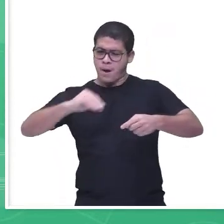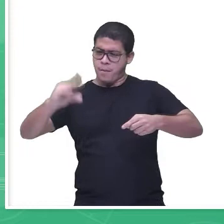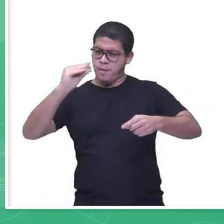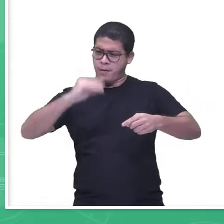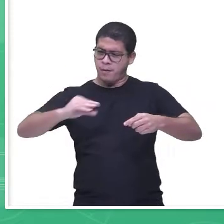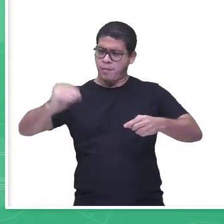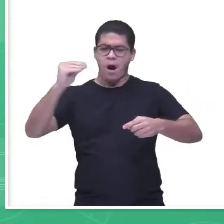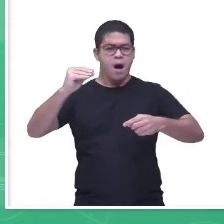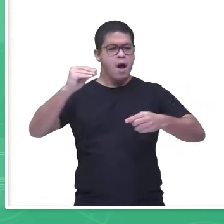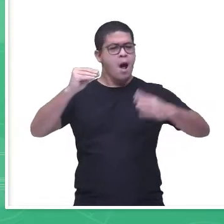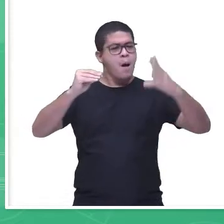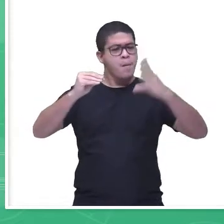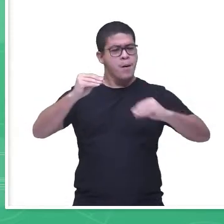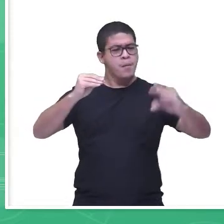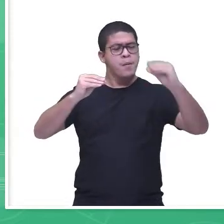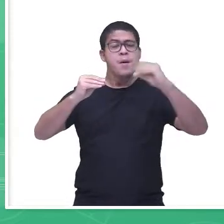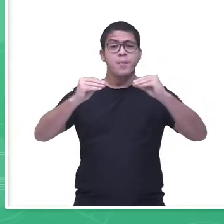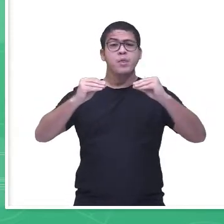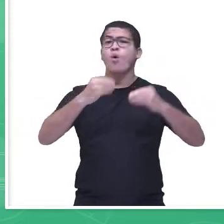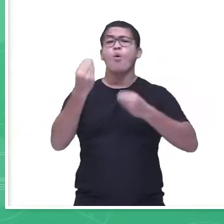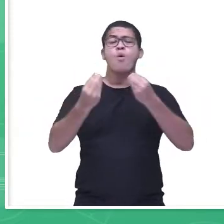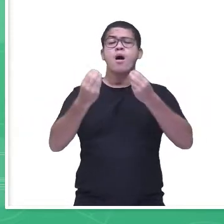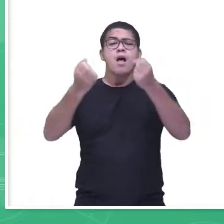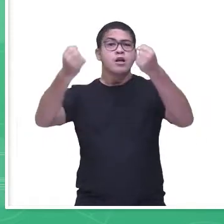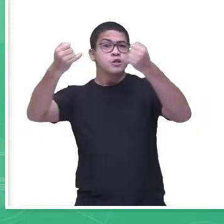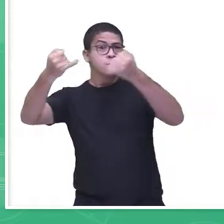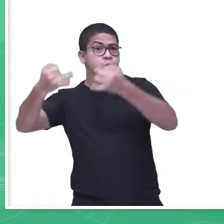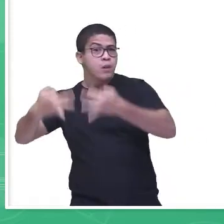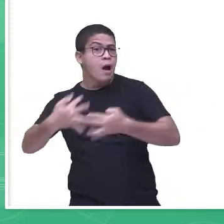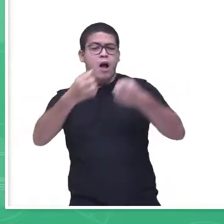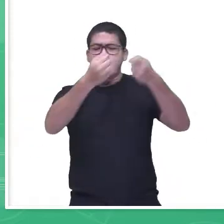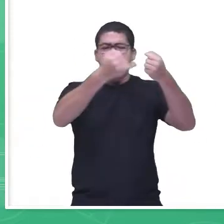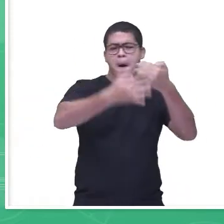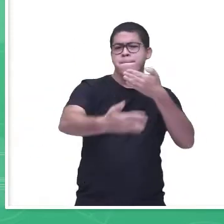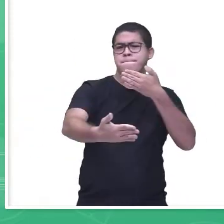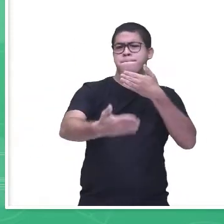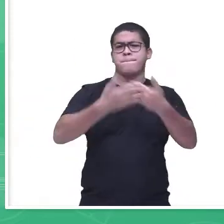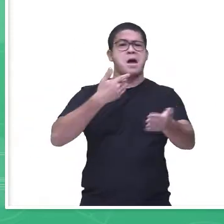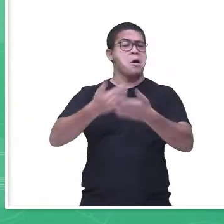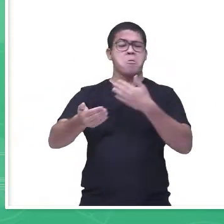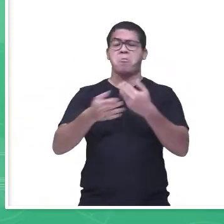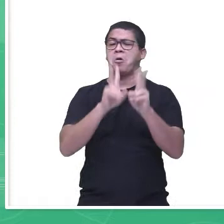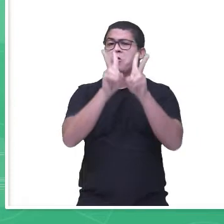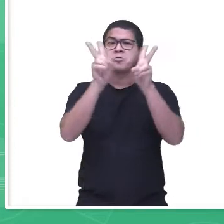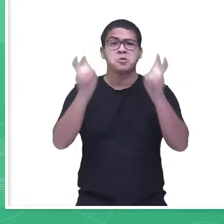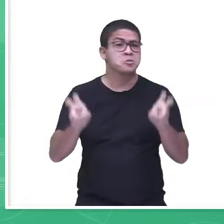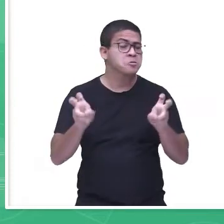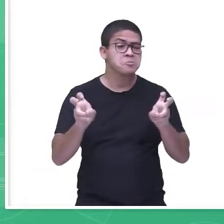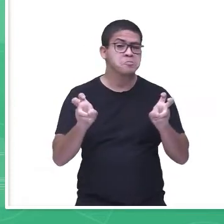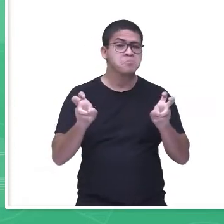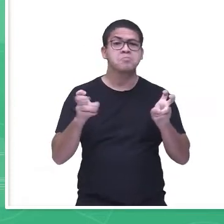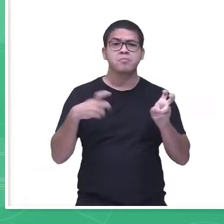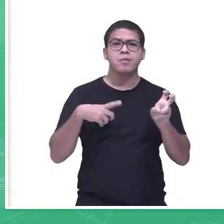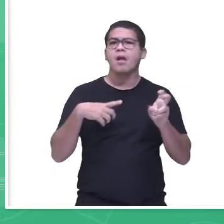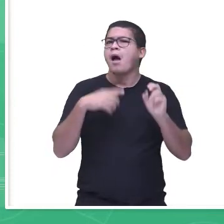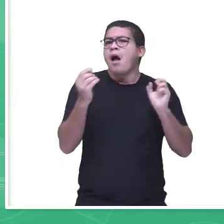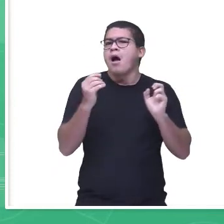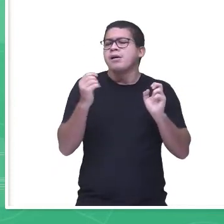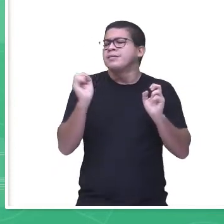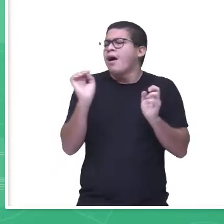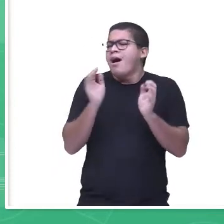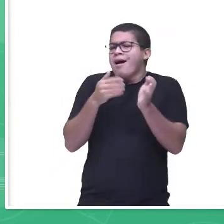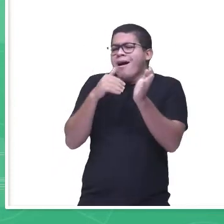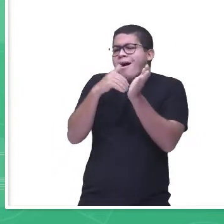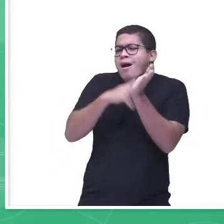conseguiam justificar qualquer coisa, mesmo que essa coisa fosse de forma aparente.